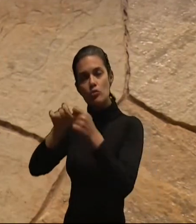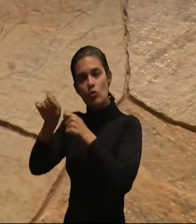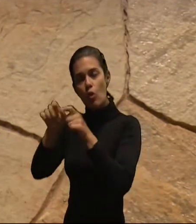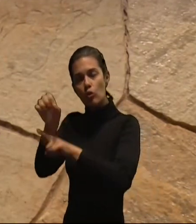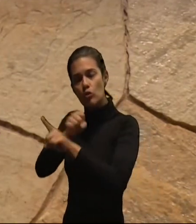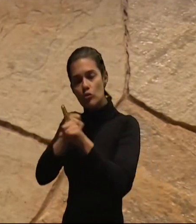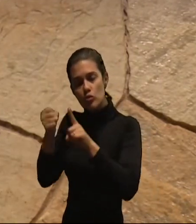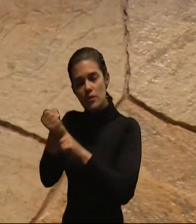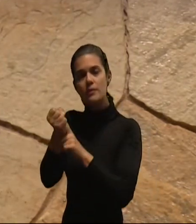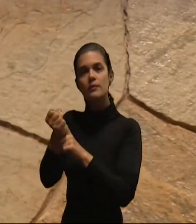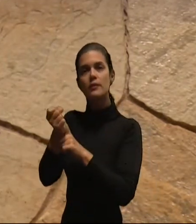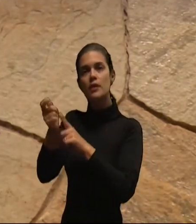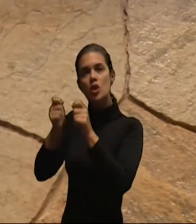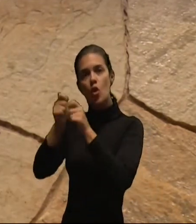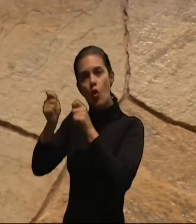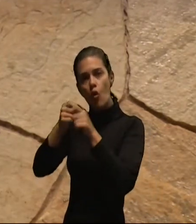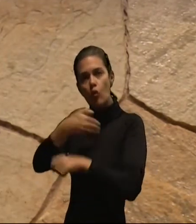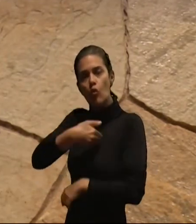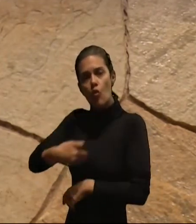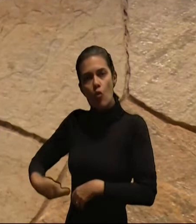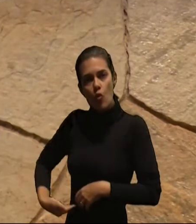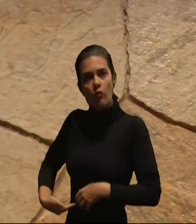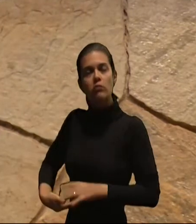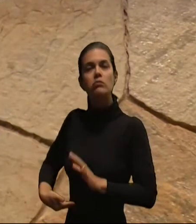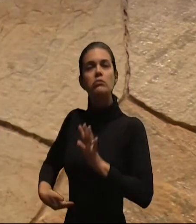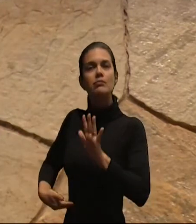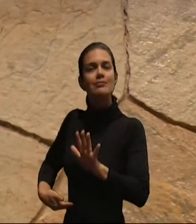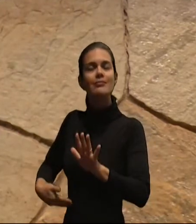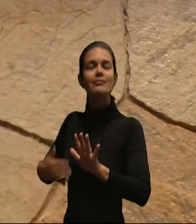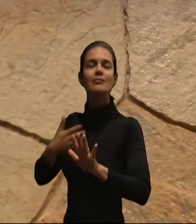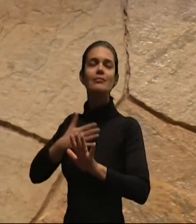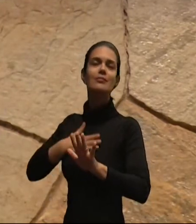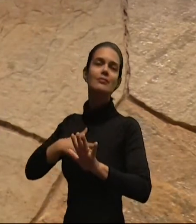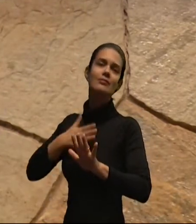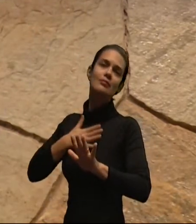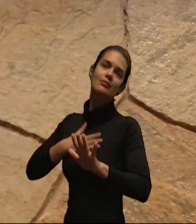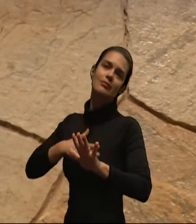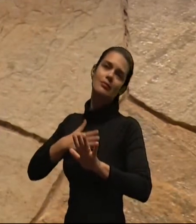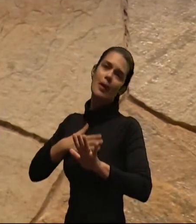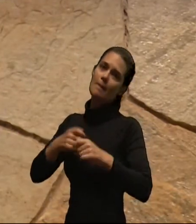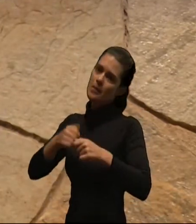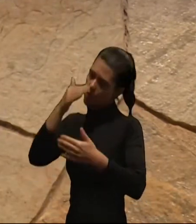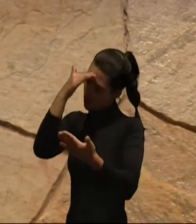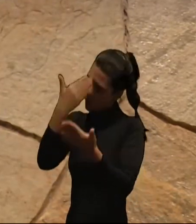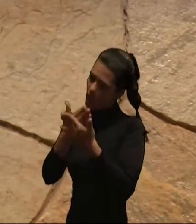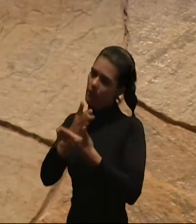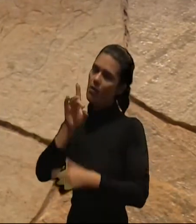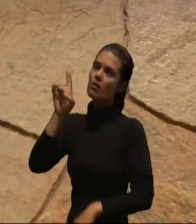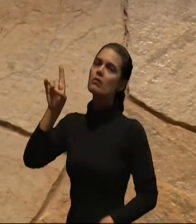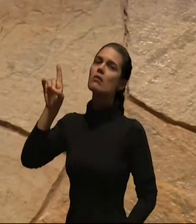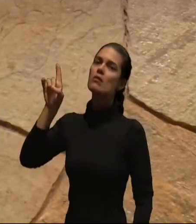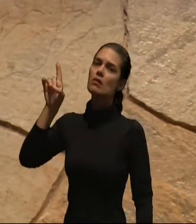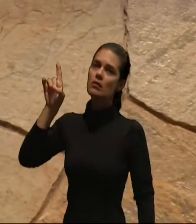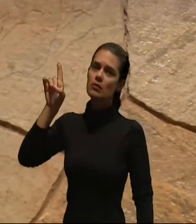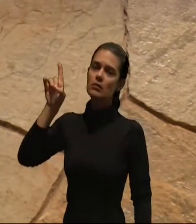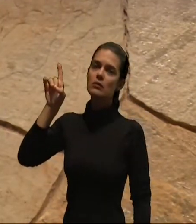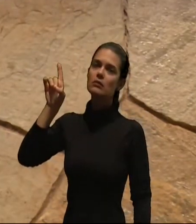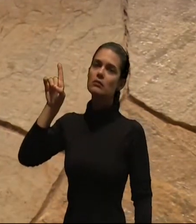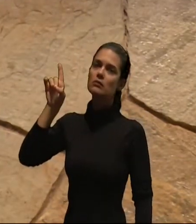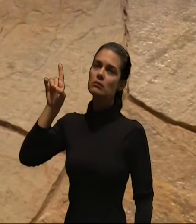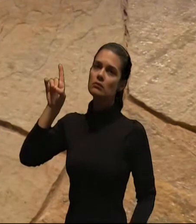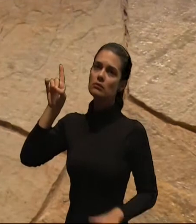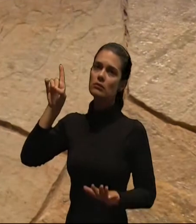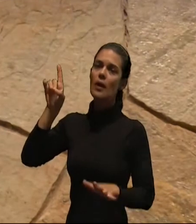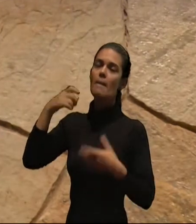perseveram no momento da provação, nós precisamos confiar e precisamos deixar que o